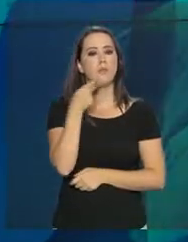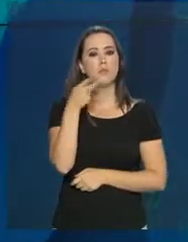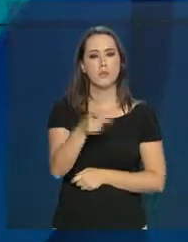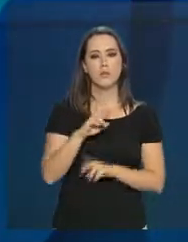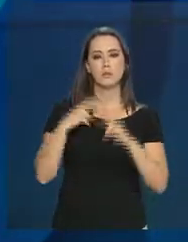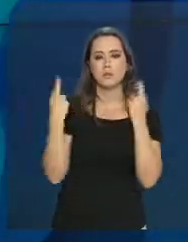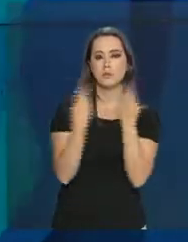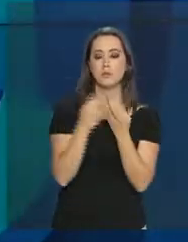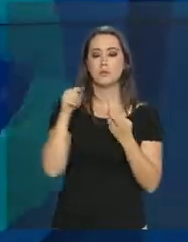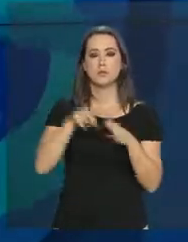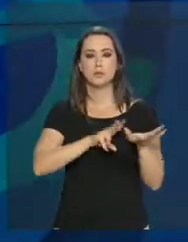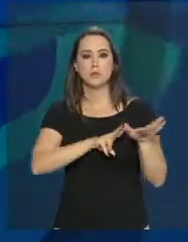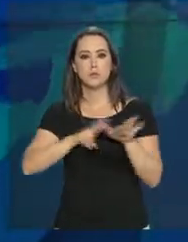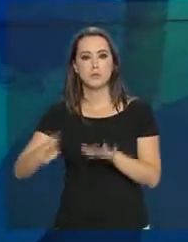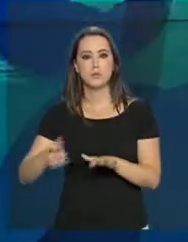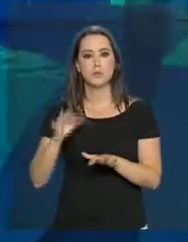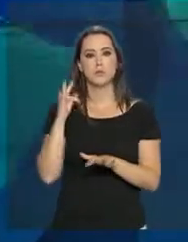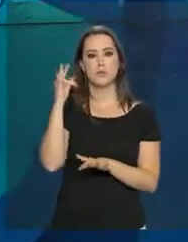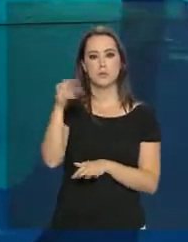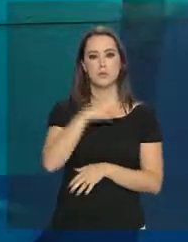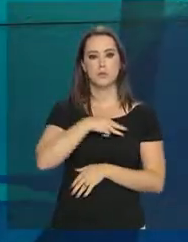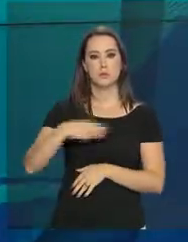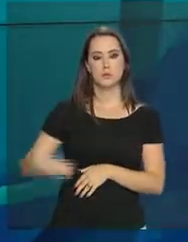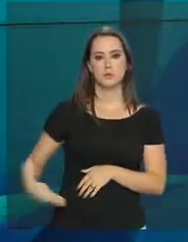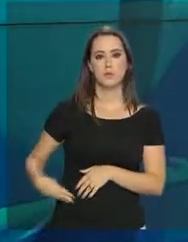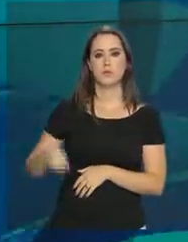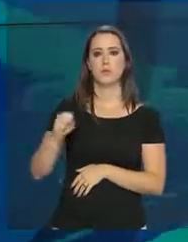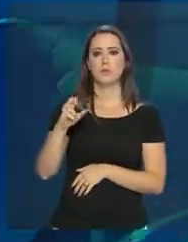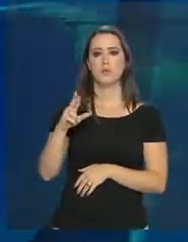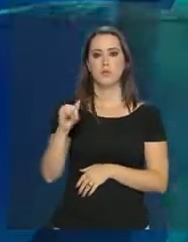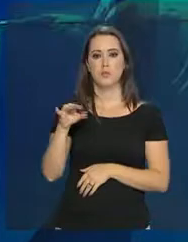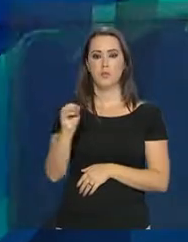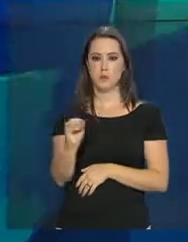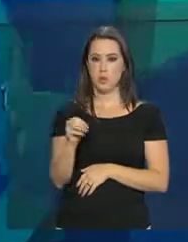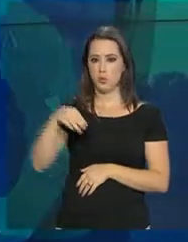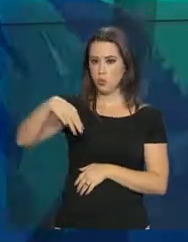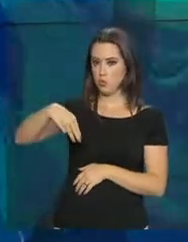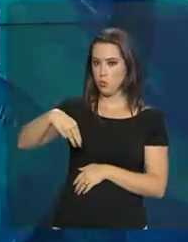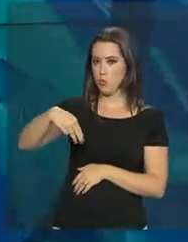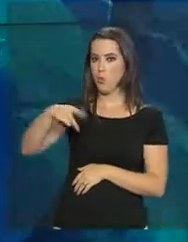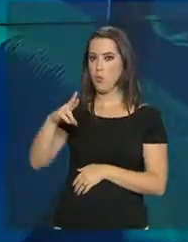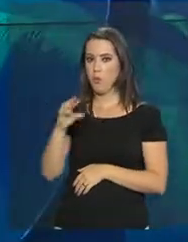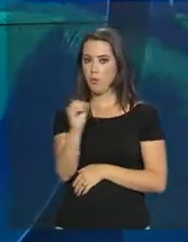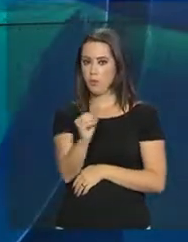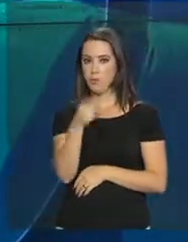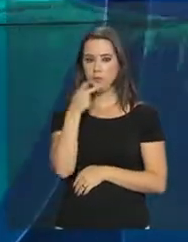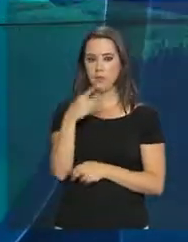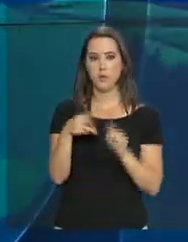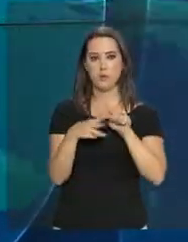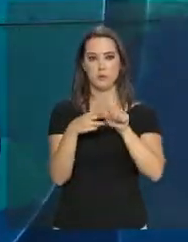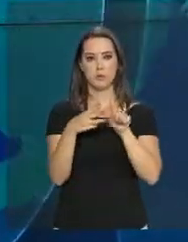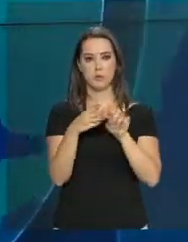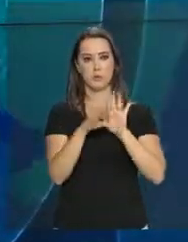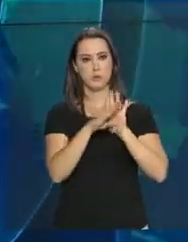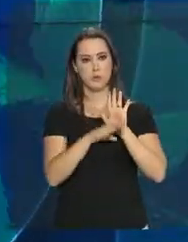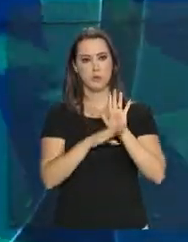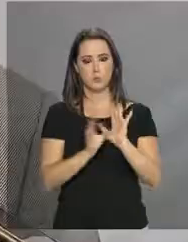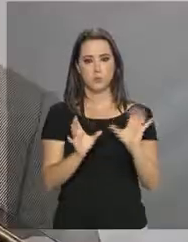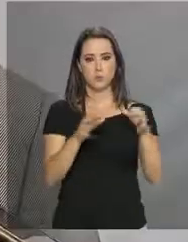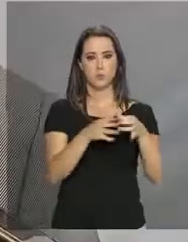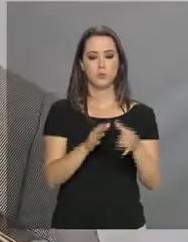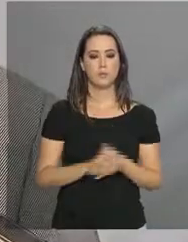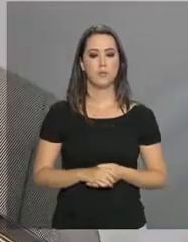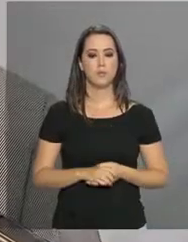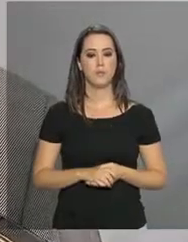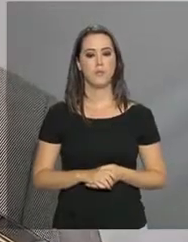vai se reunir ainda esta semana com o futuro ministro da área sergio moro e destacou os três grandes projetos da pasta